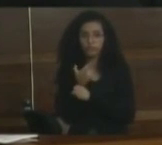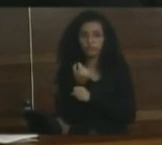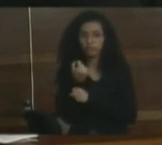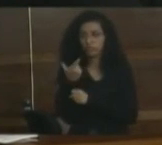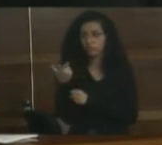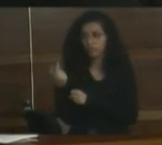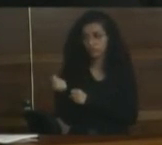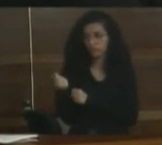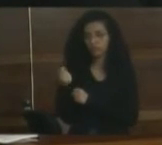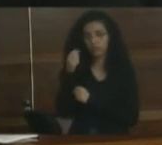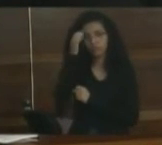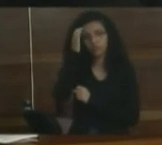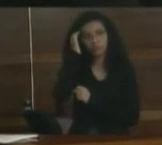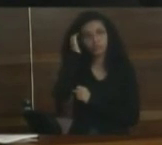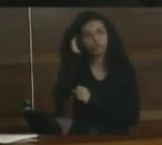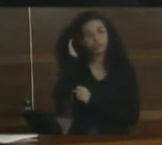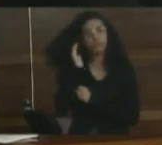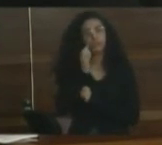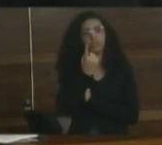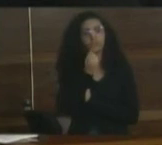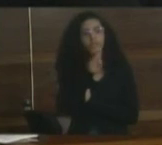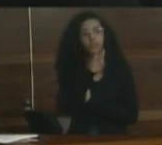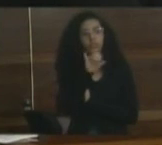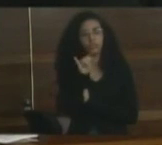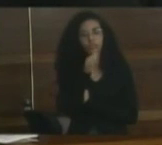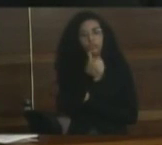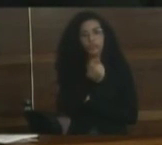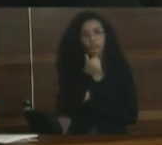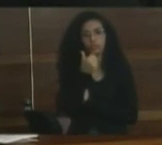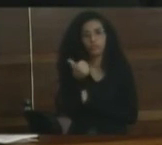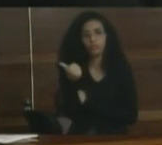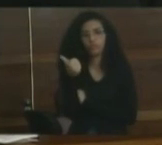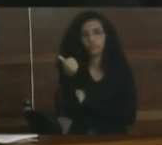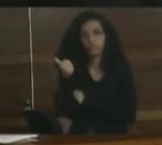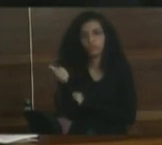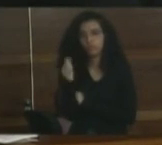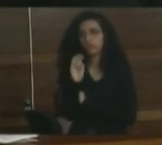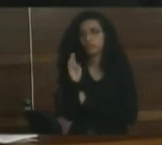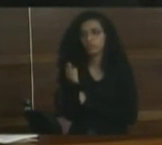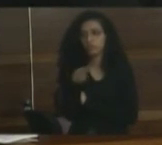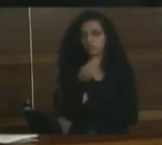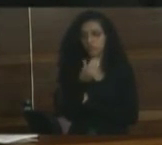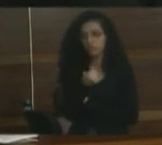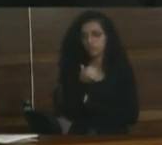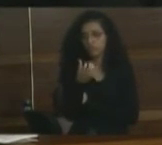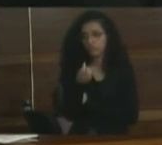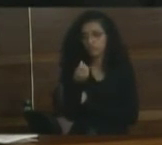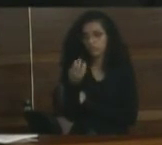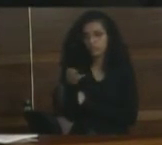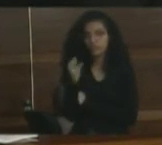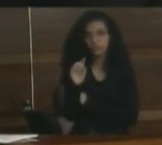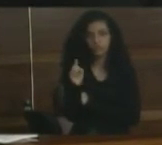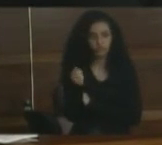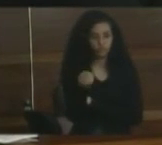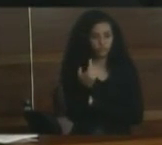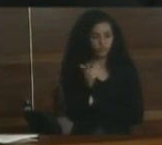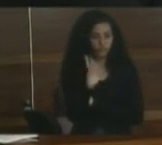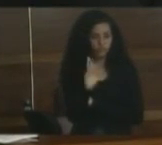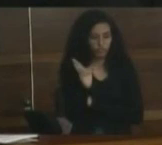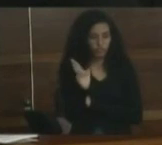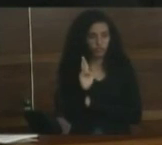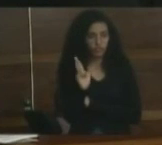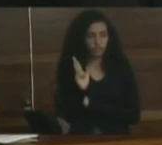2020 presidente é um bilhão 111 milhões e 64 mil reagir